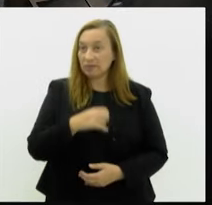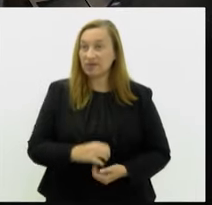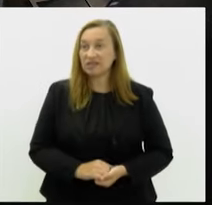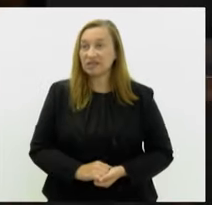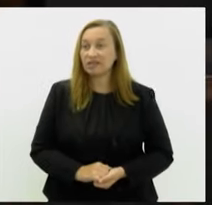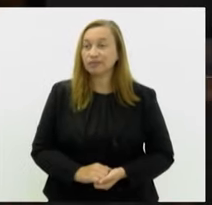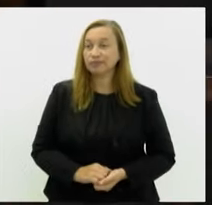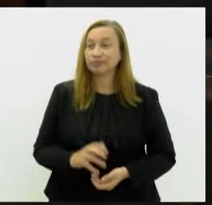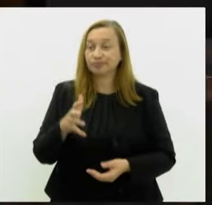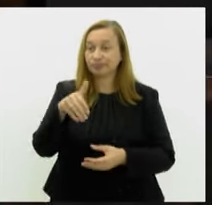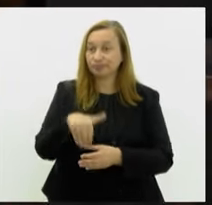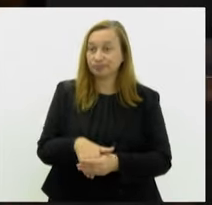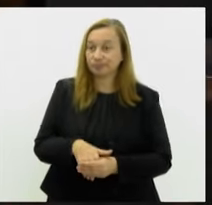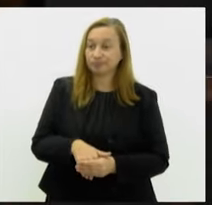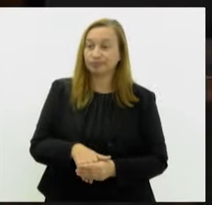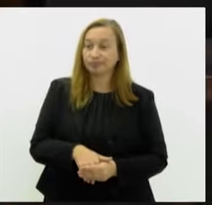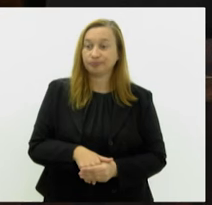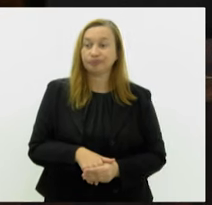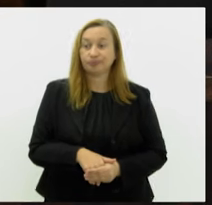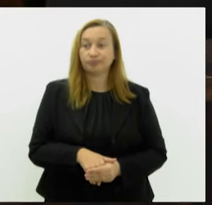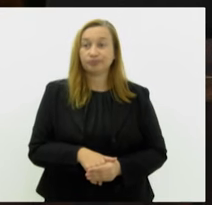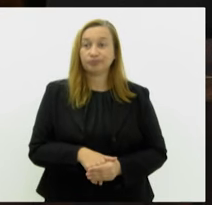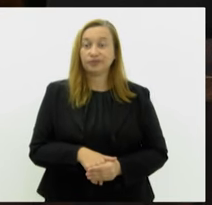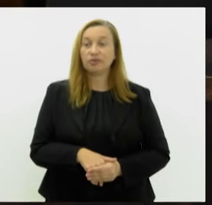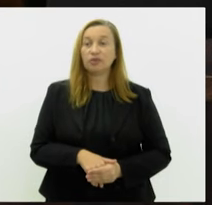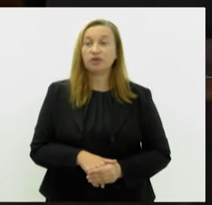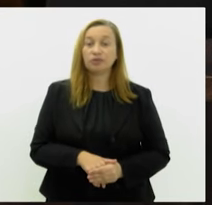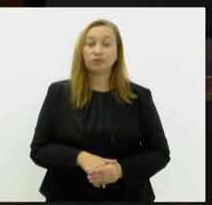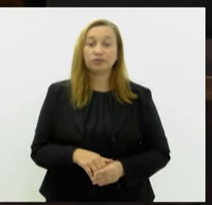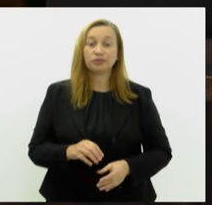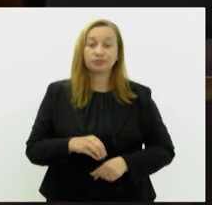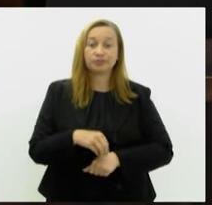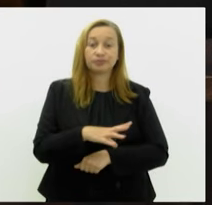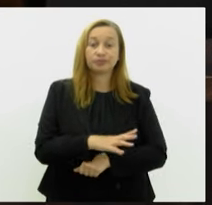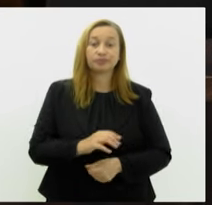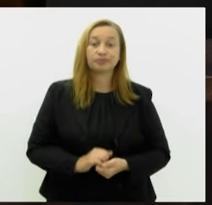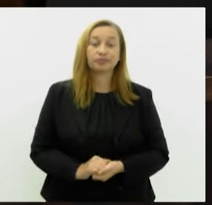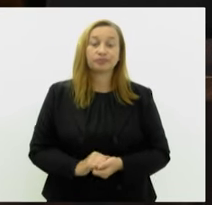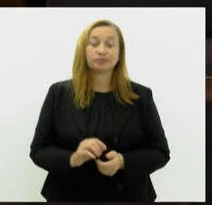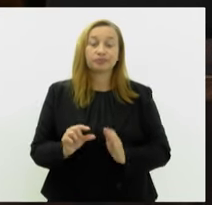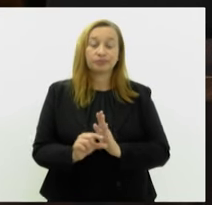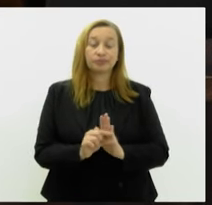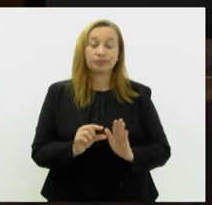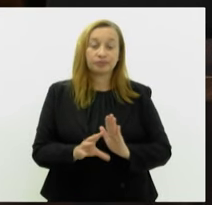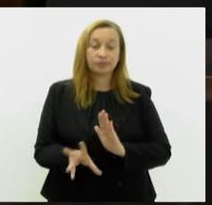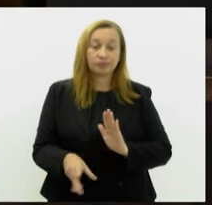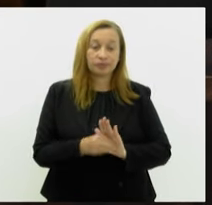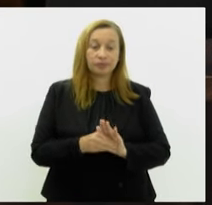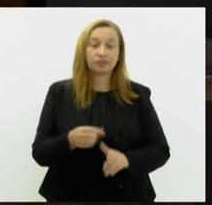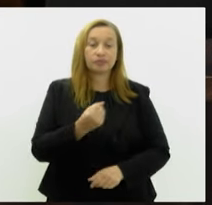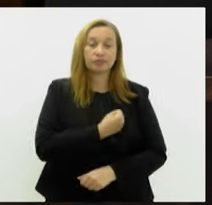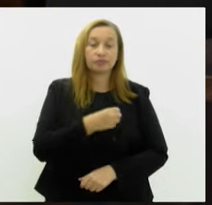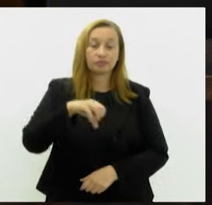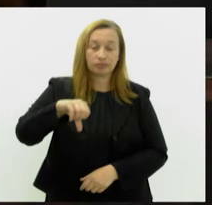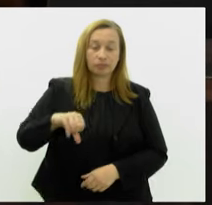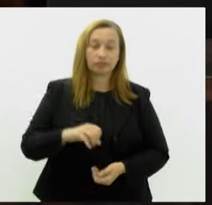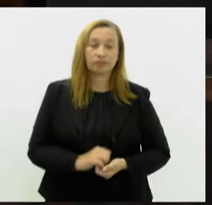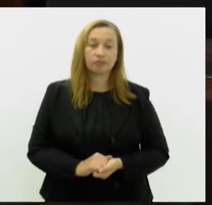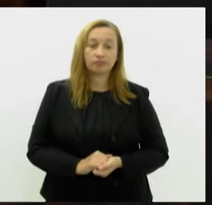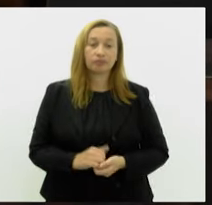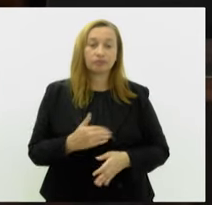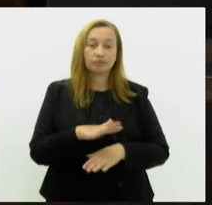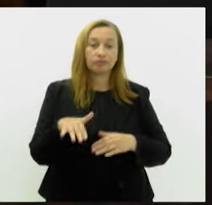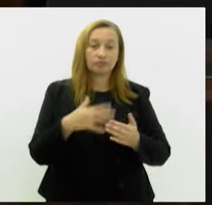Em votação, o requerimento de destaque à emenda aditiva número 9. Aqueles